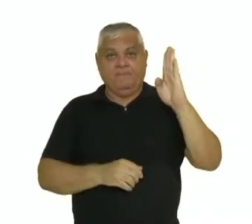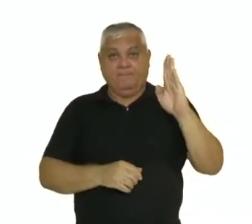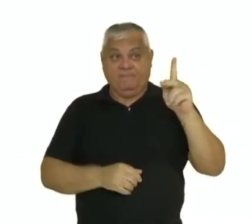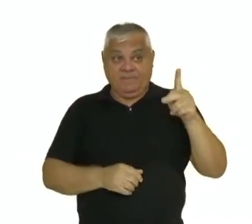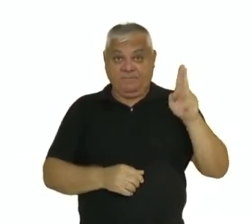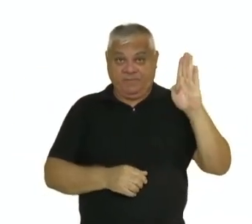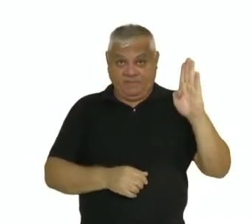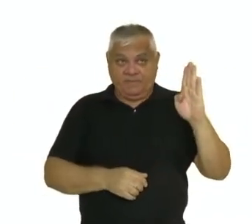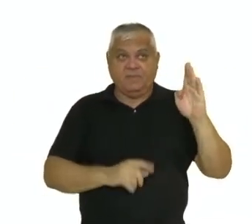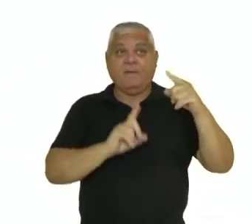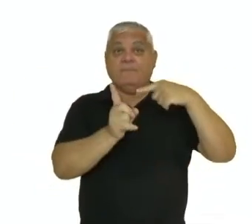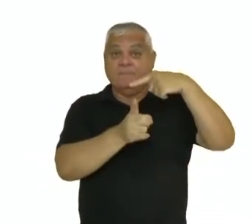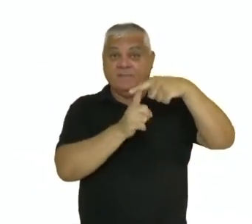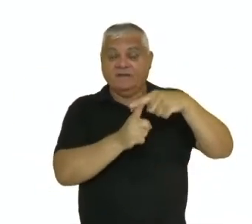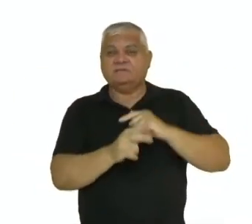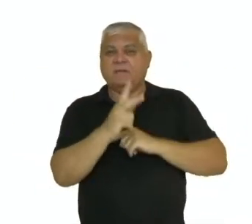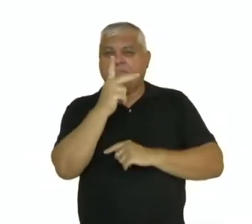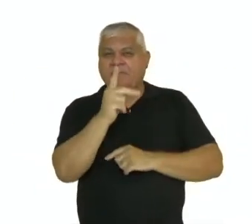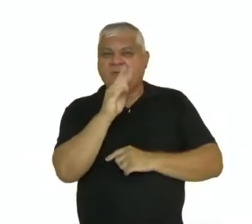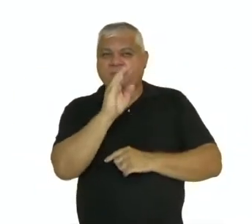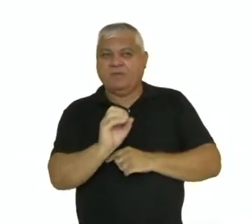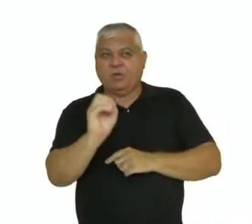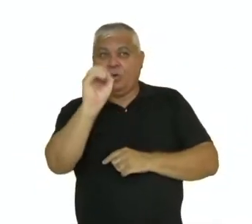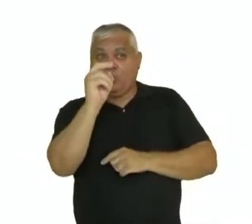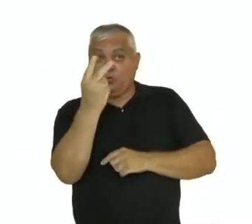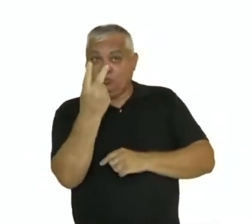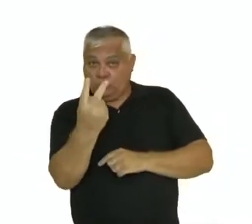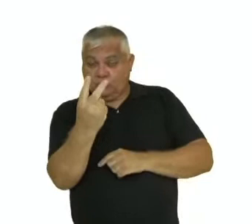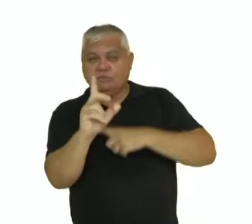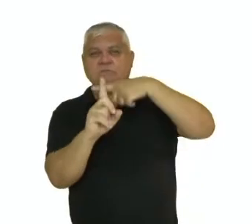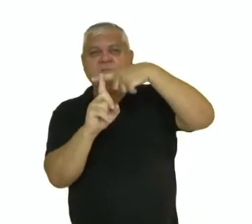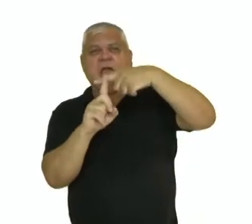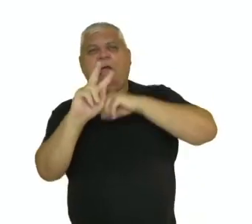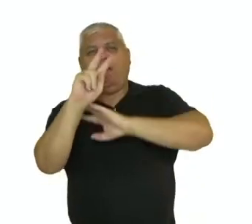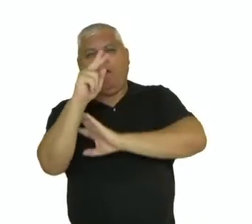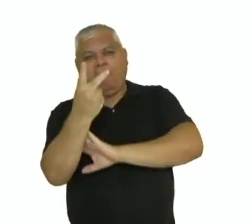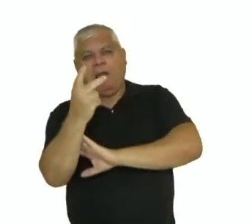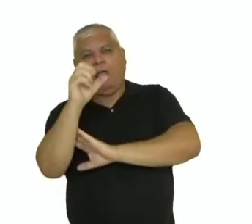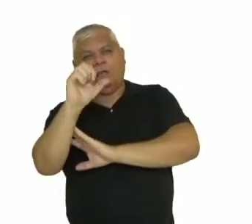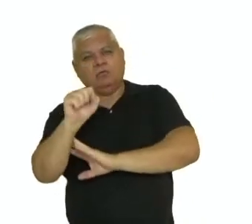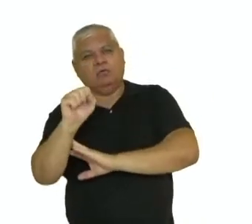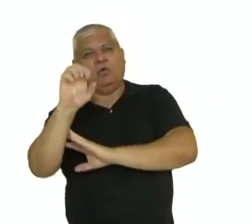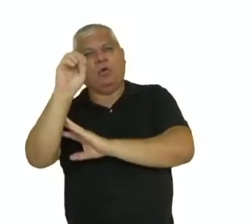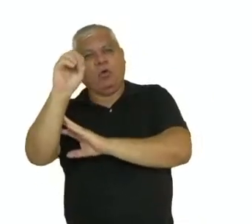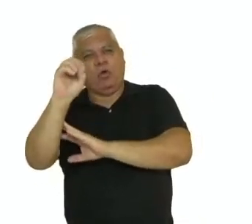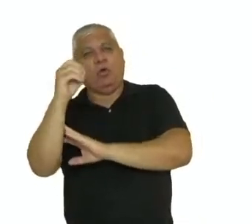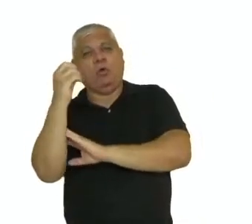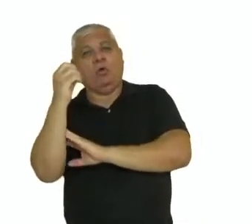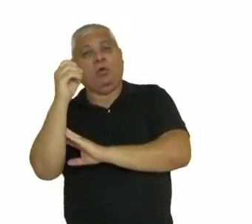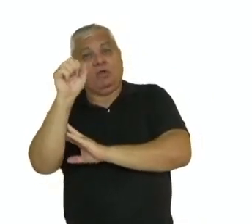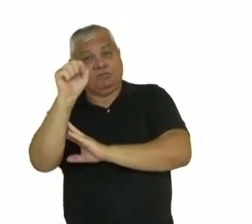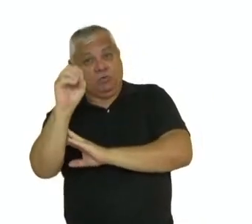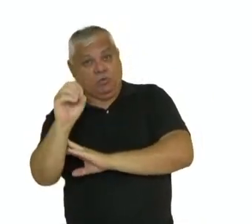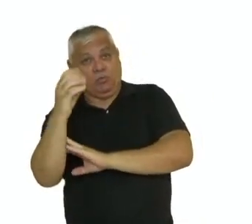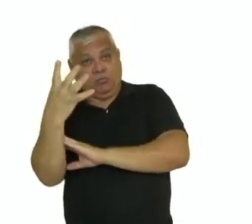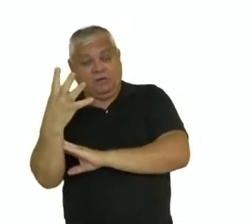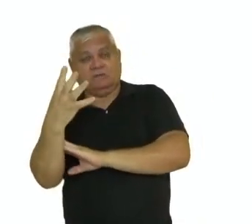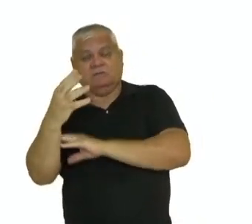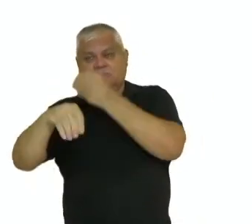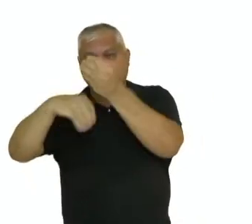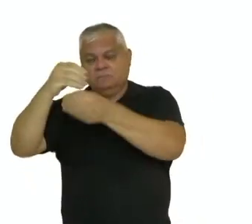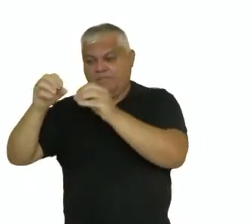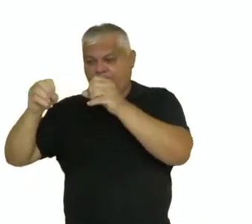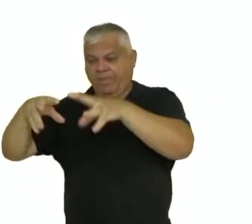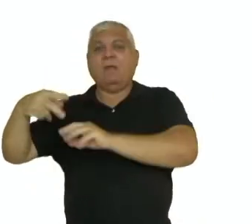o óxido de chumbo e o ácido sulfúrico vão formar os produtos. Ele fala, que vai formar os outros produtos. Então, temos